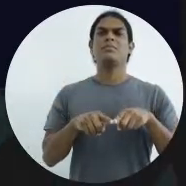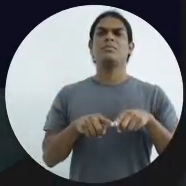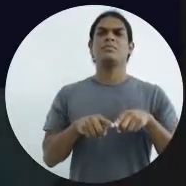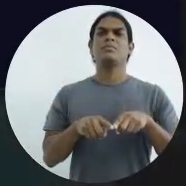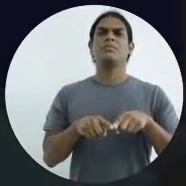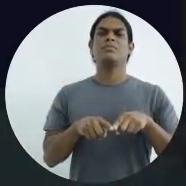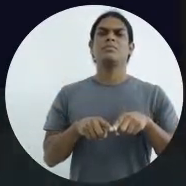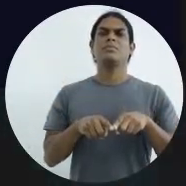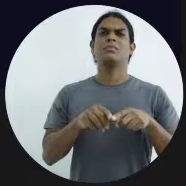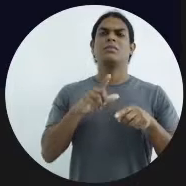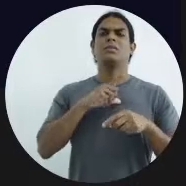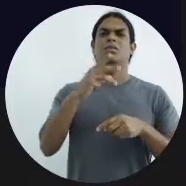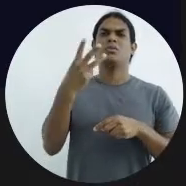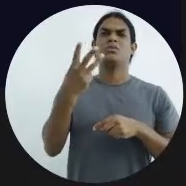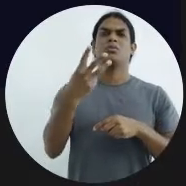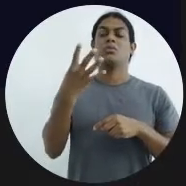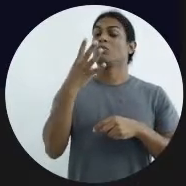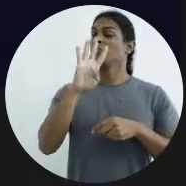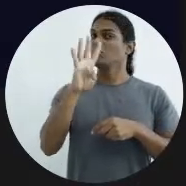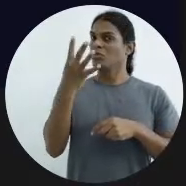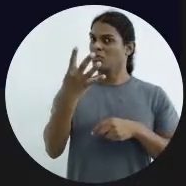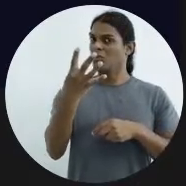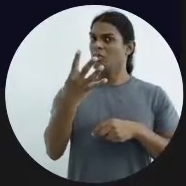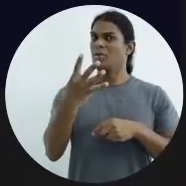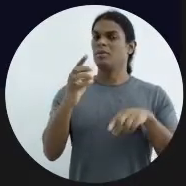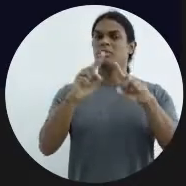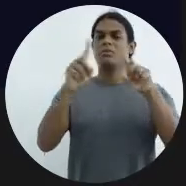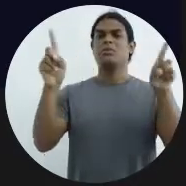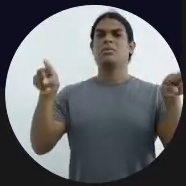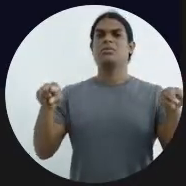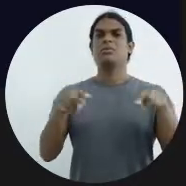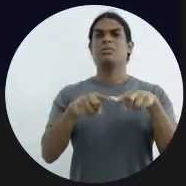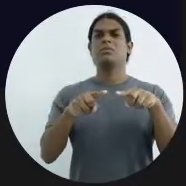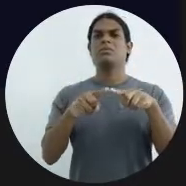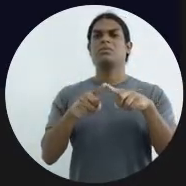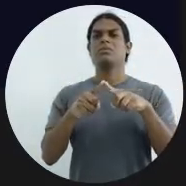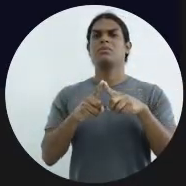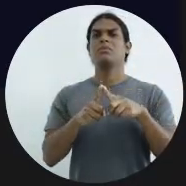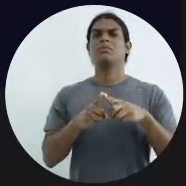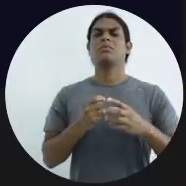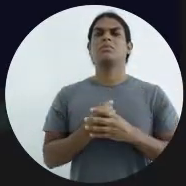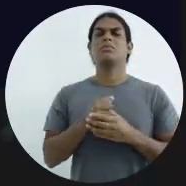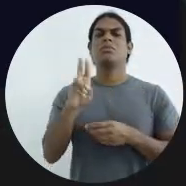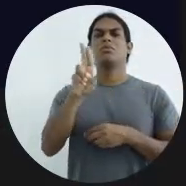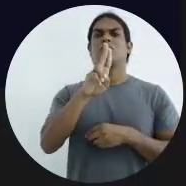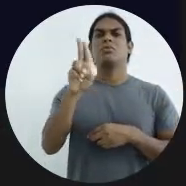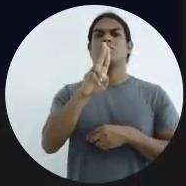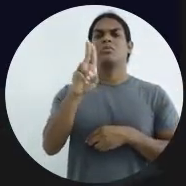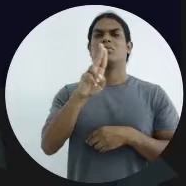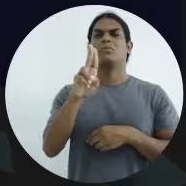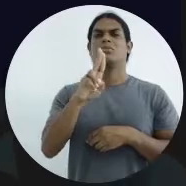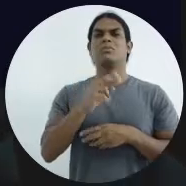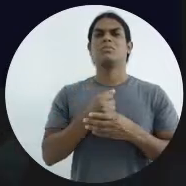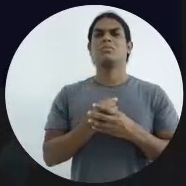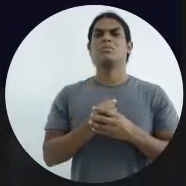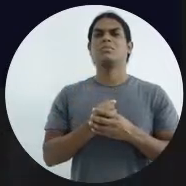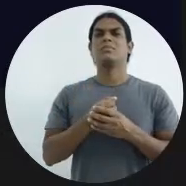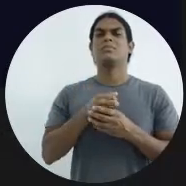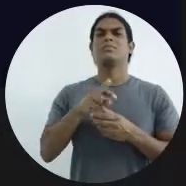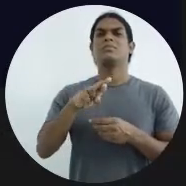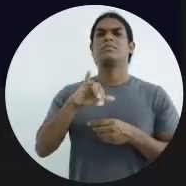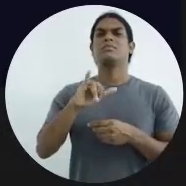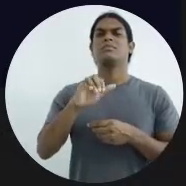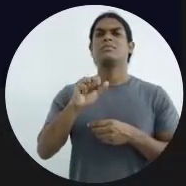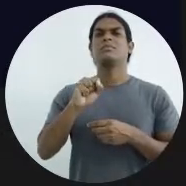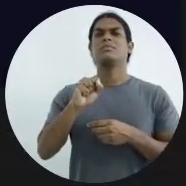4 elementos com rectangle. E vai chamar a ação hide. Essa função, essa ação hide,